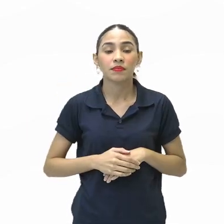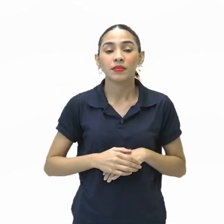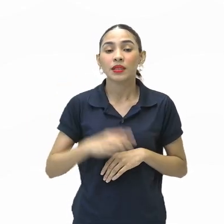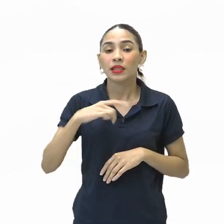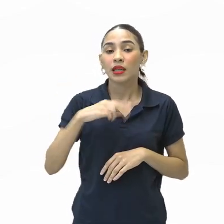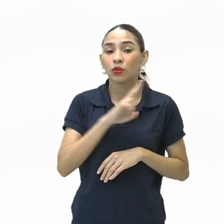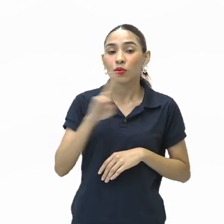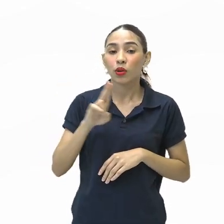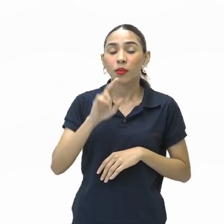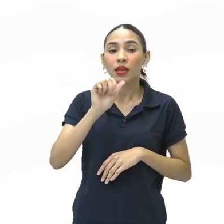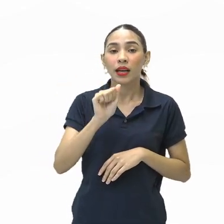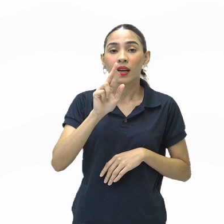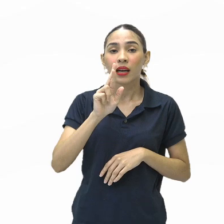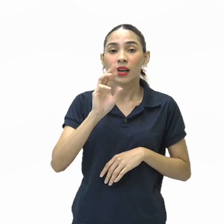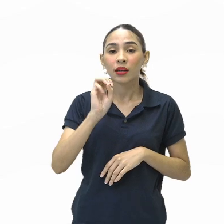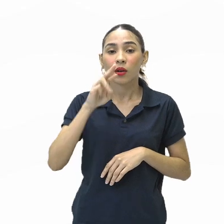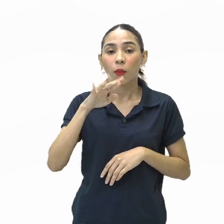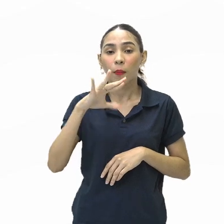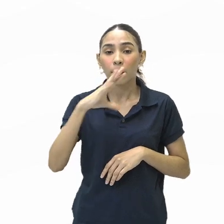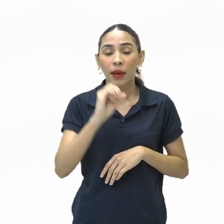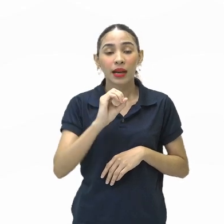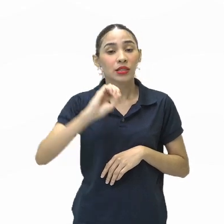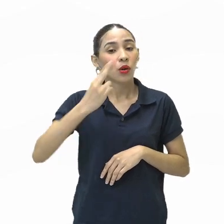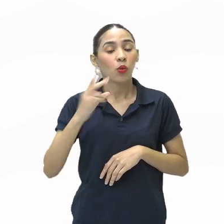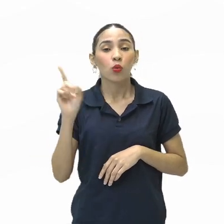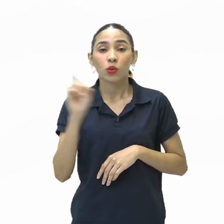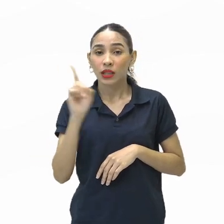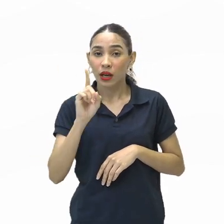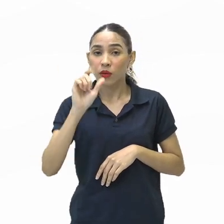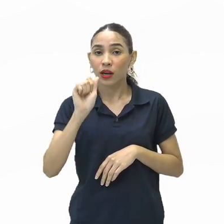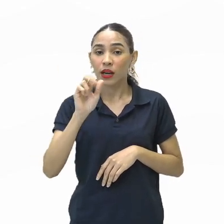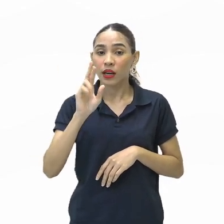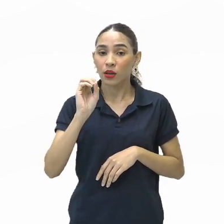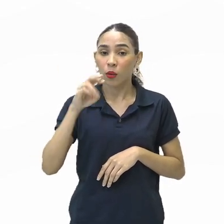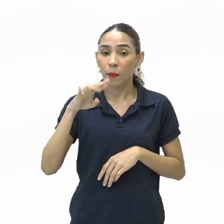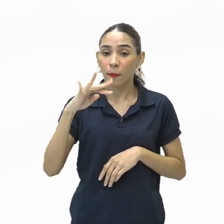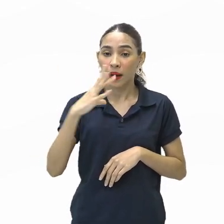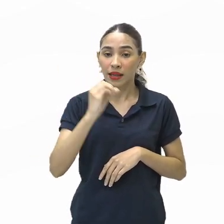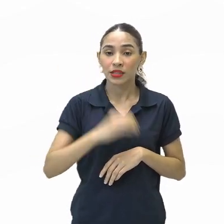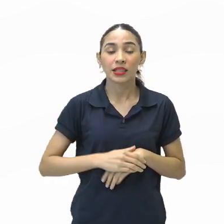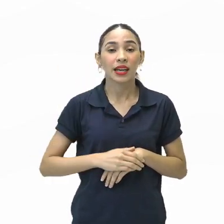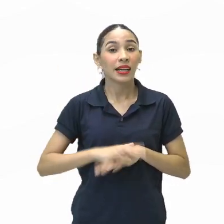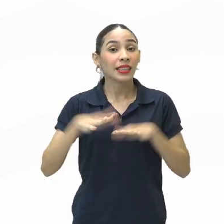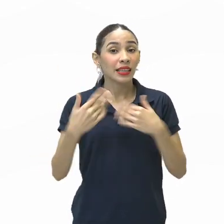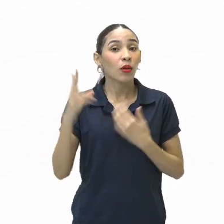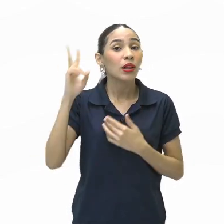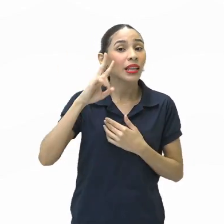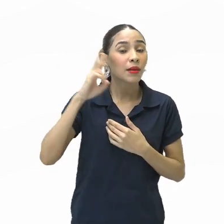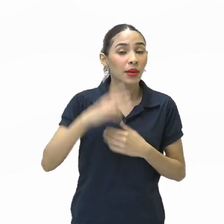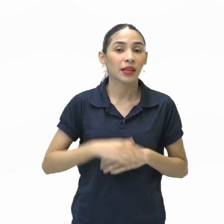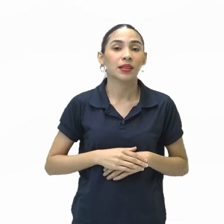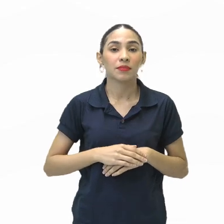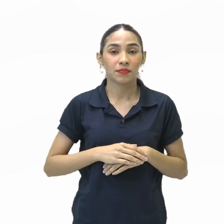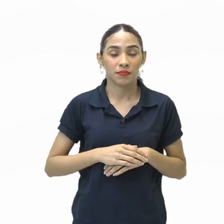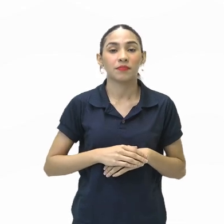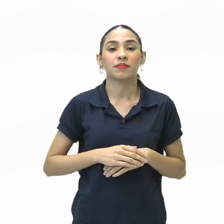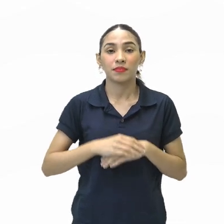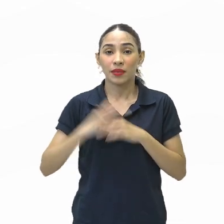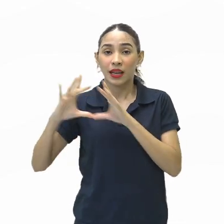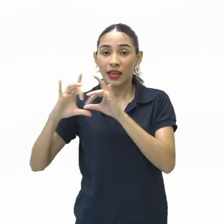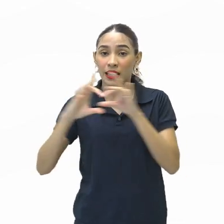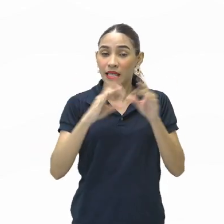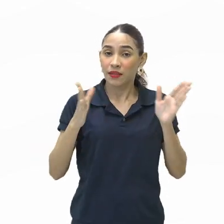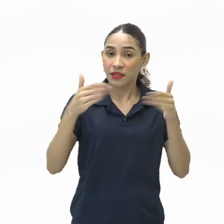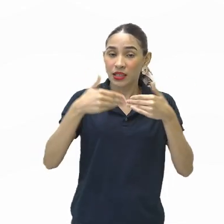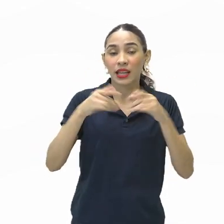chamada de aromática ou não aromática. Lembrando que as cadeias carbônicas fechadas